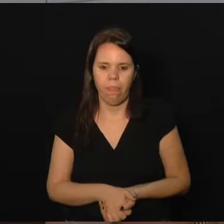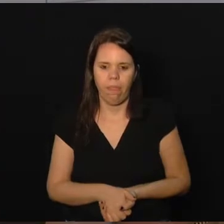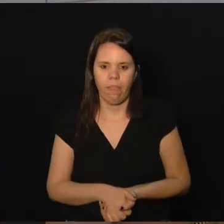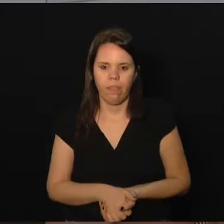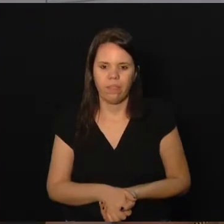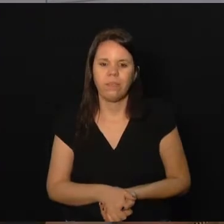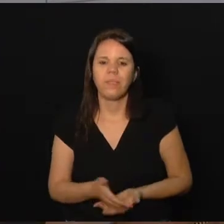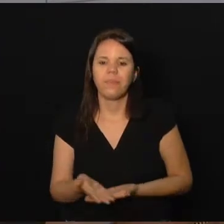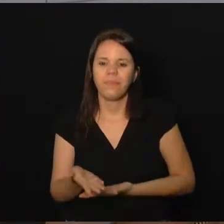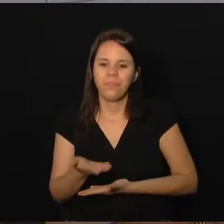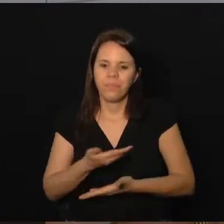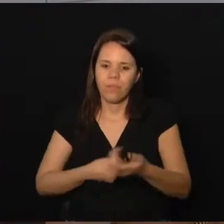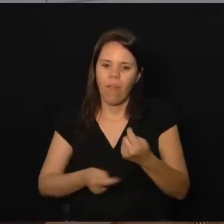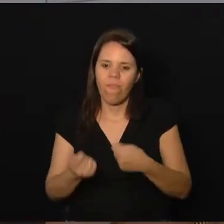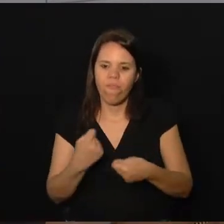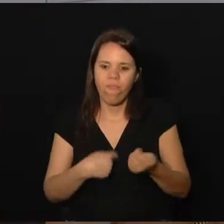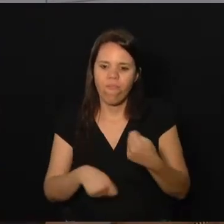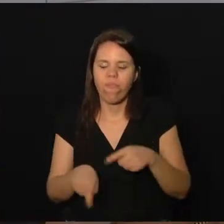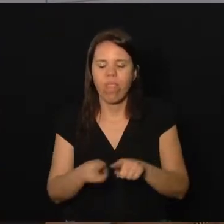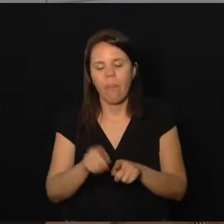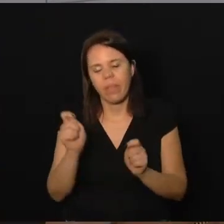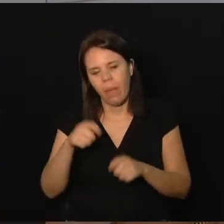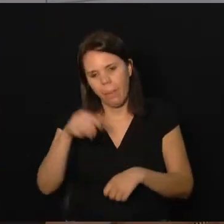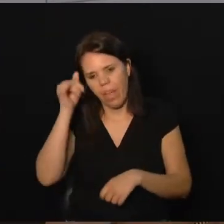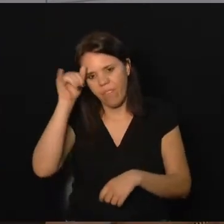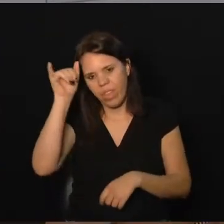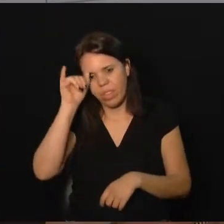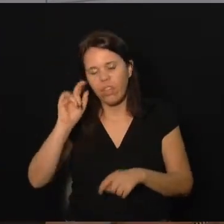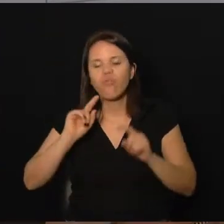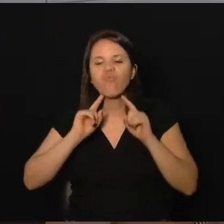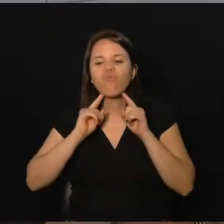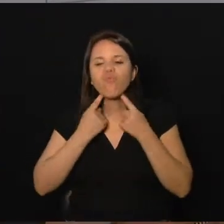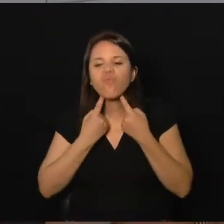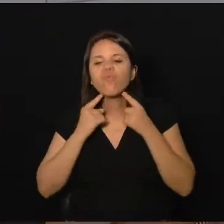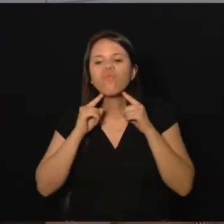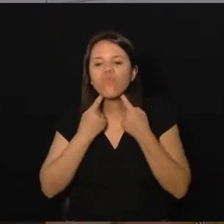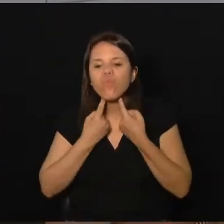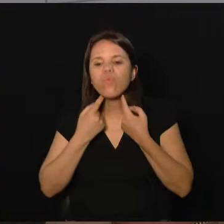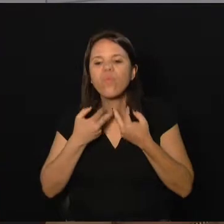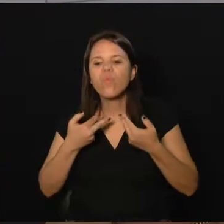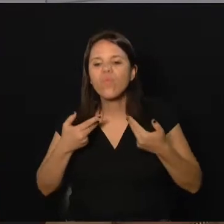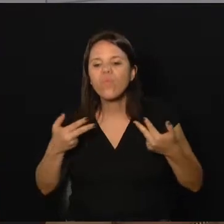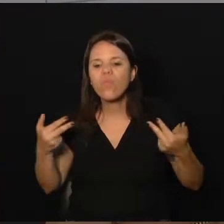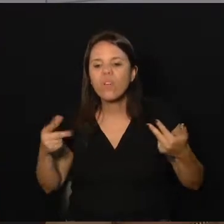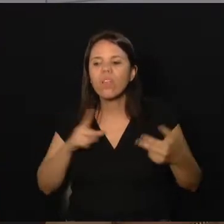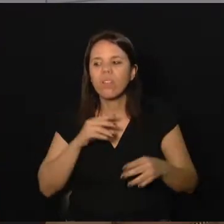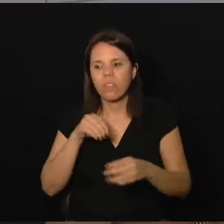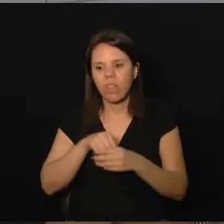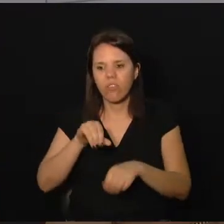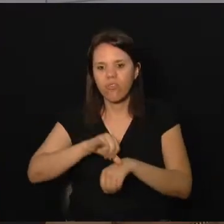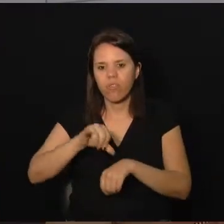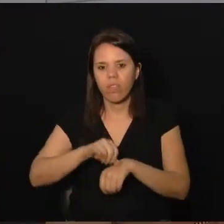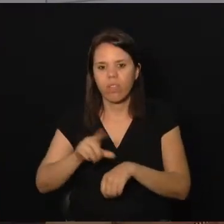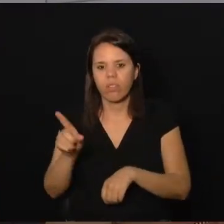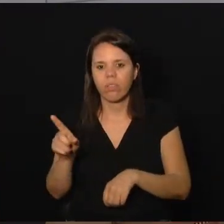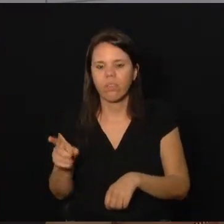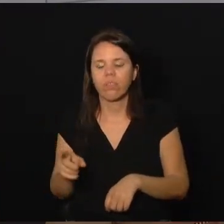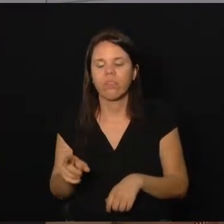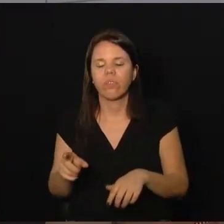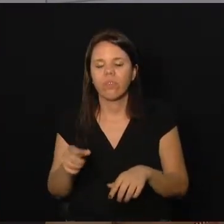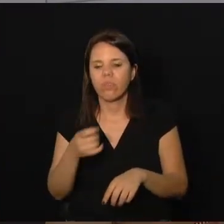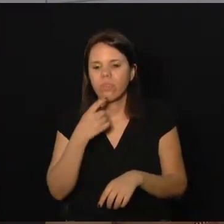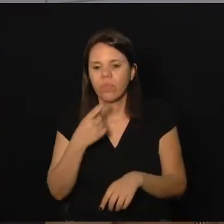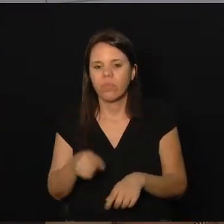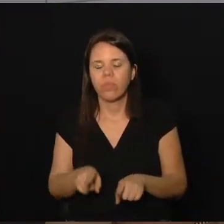vai evitar, a questão das sujeiras que há, né, ali onde eles